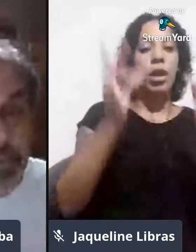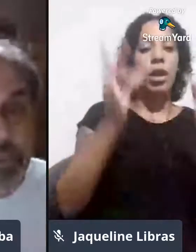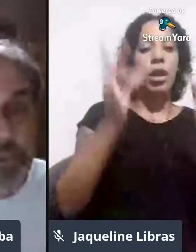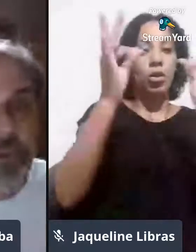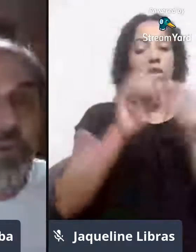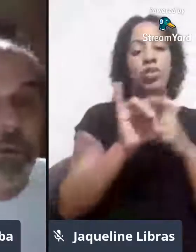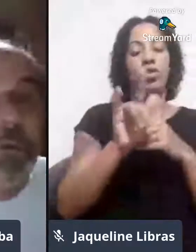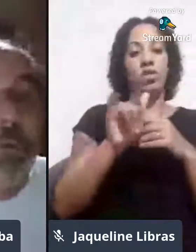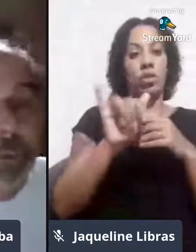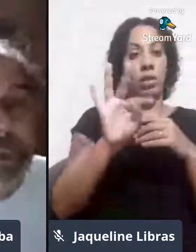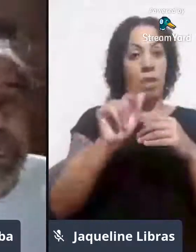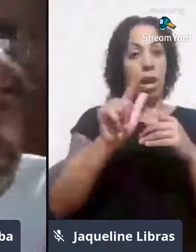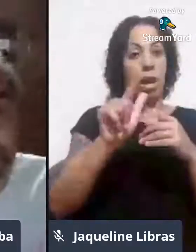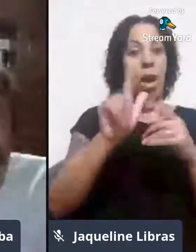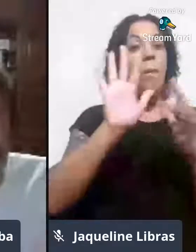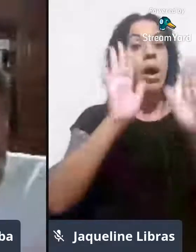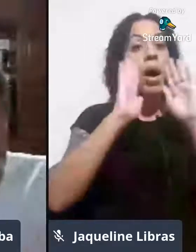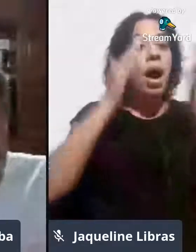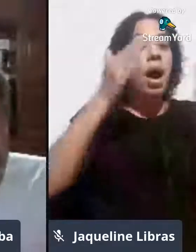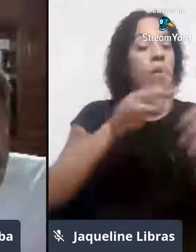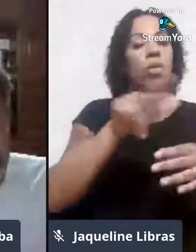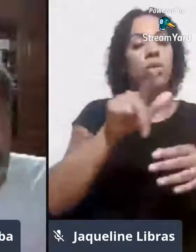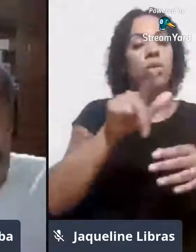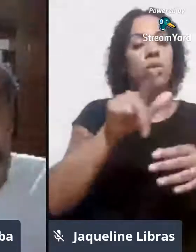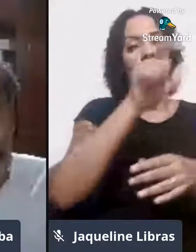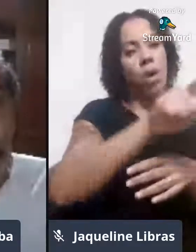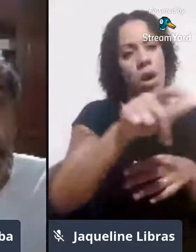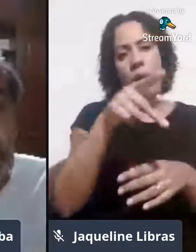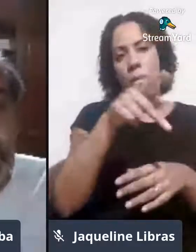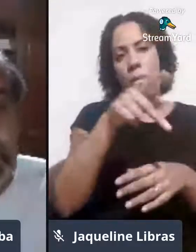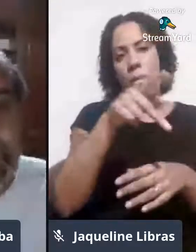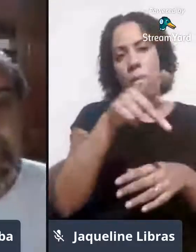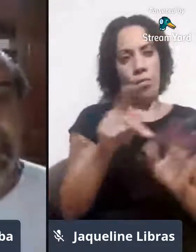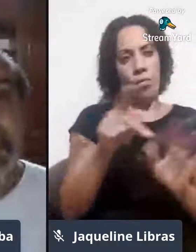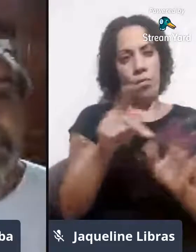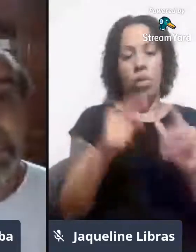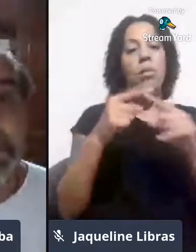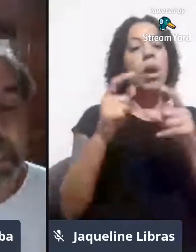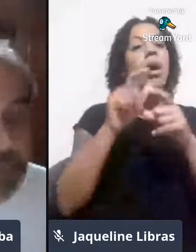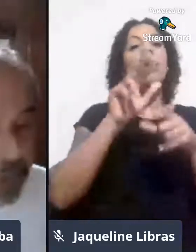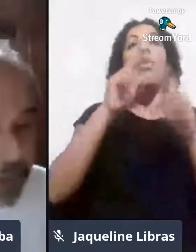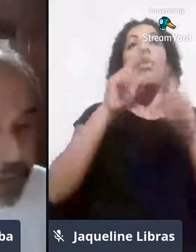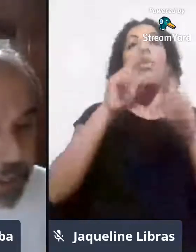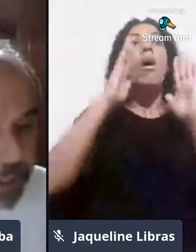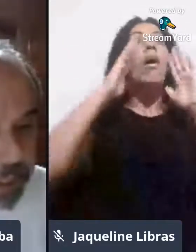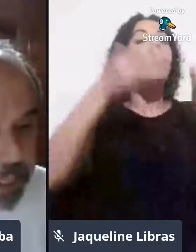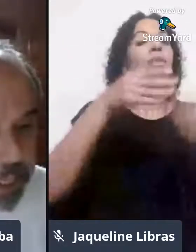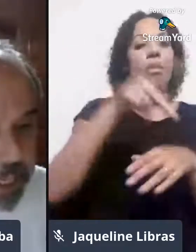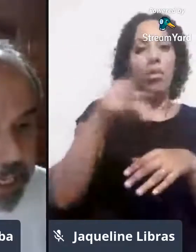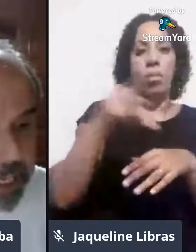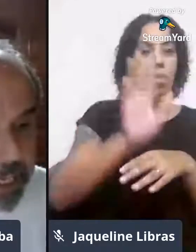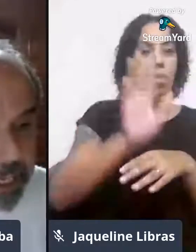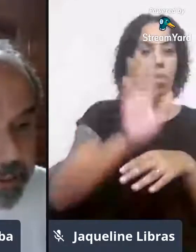foco não era os professores, como nunca foi grande o foco na minha pesquisa